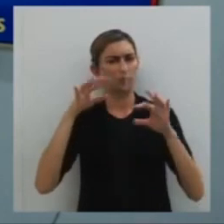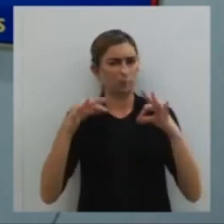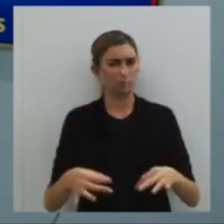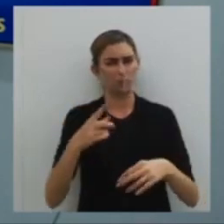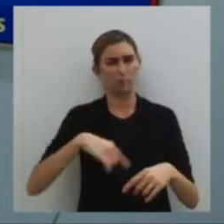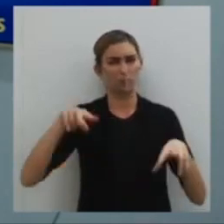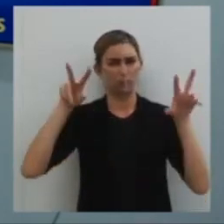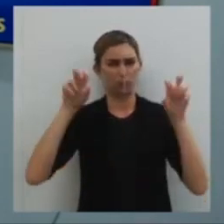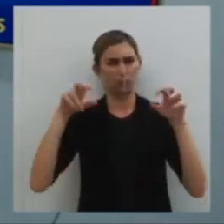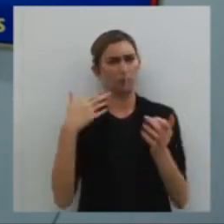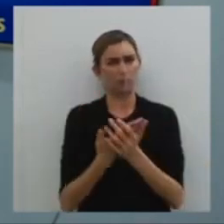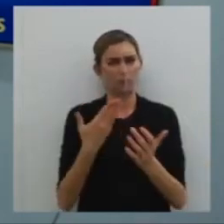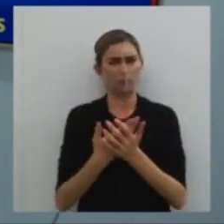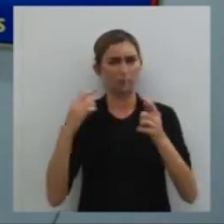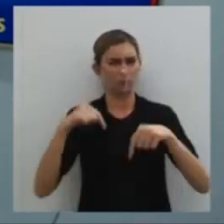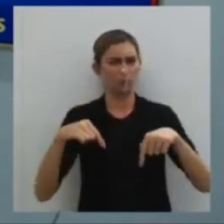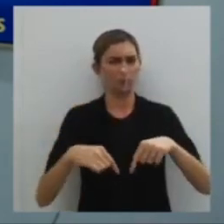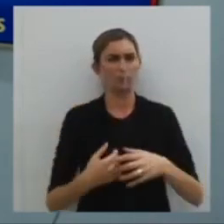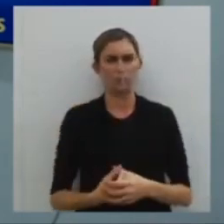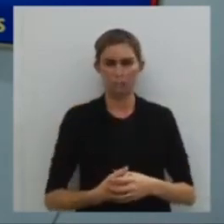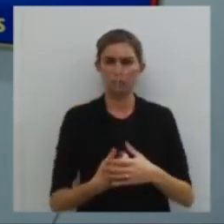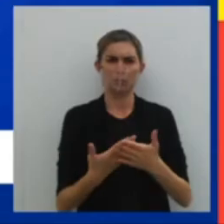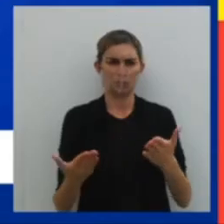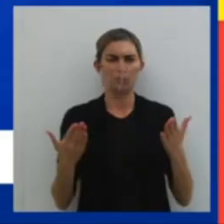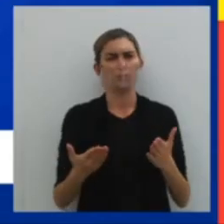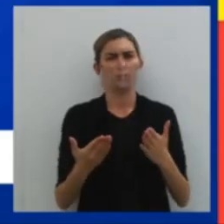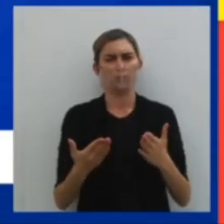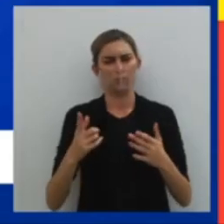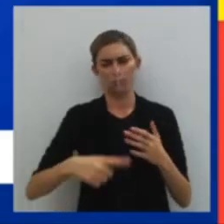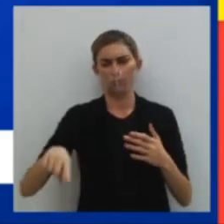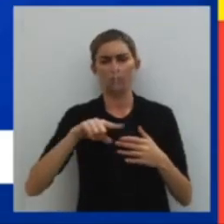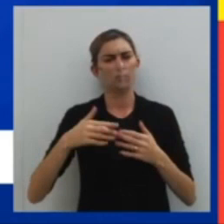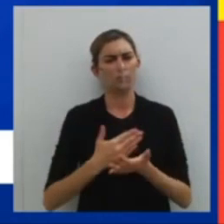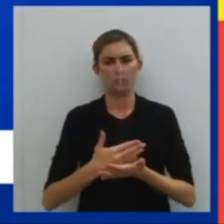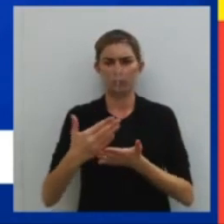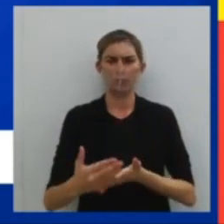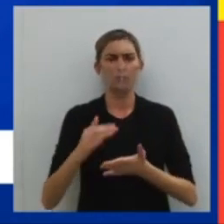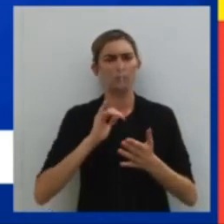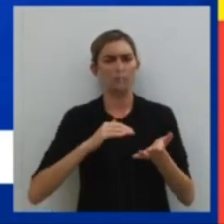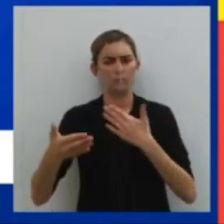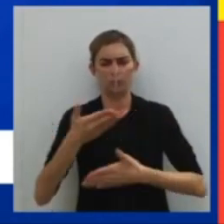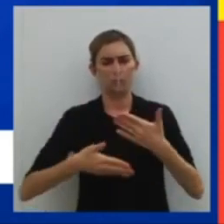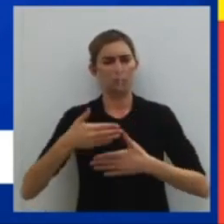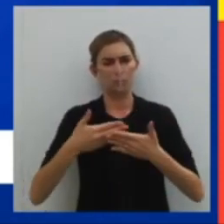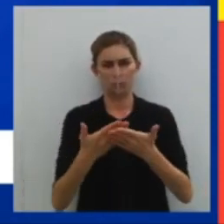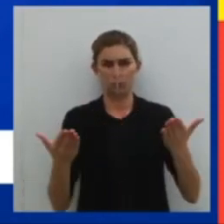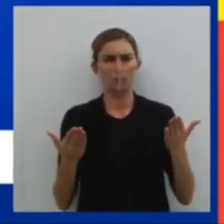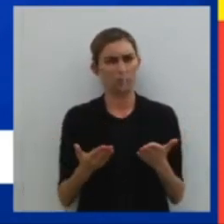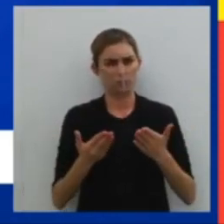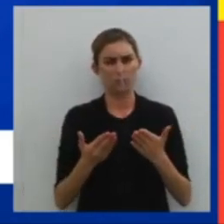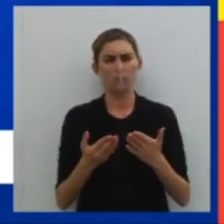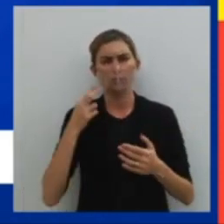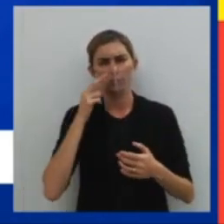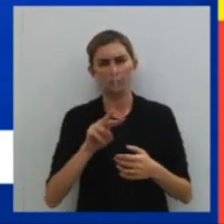nosso tema da aula de hoje. Peço a produção agora que corre para a tela geral e a gente vai começar a interagir aqui com vocês, beleza?